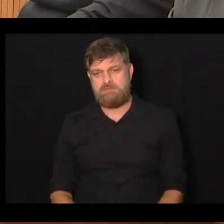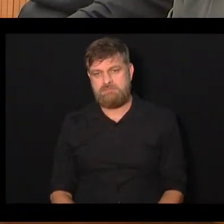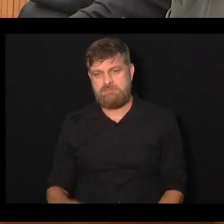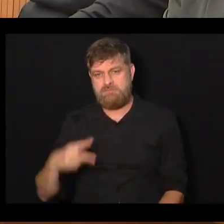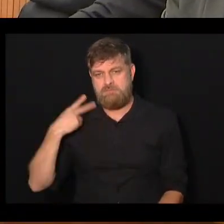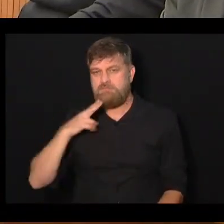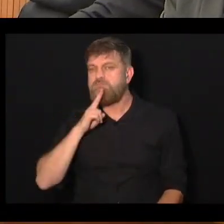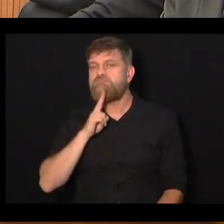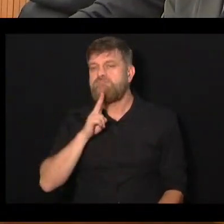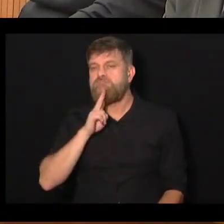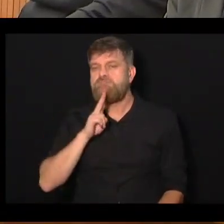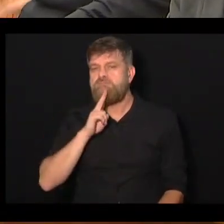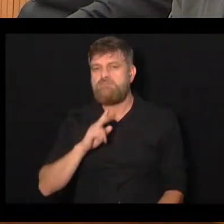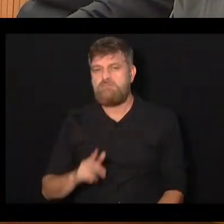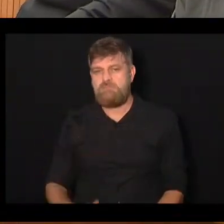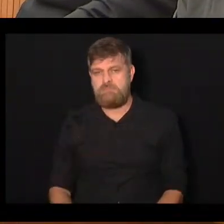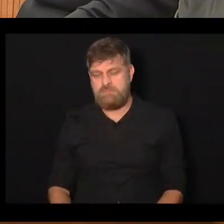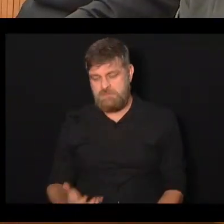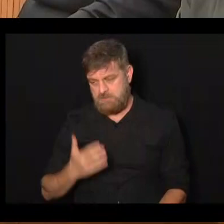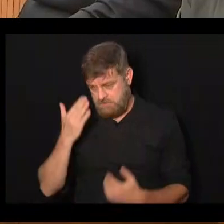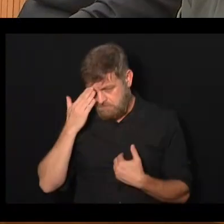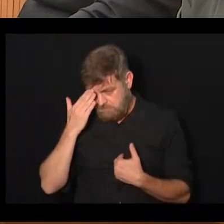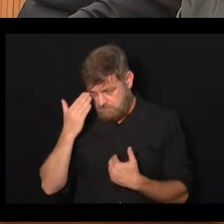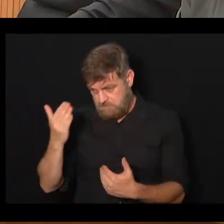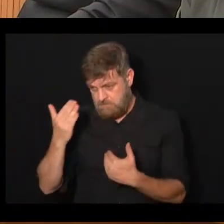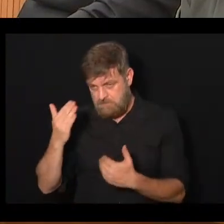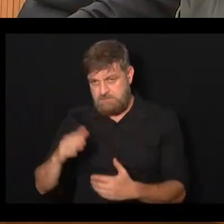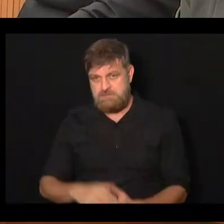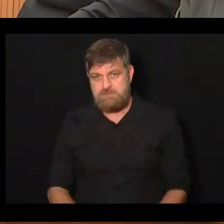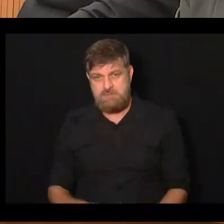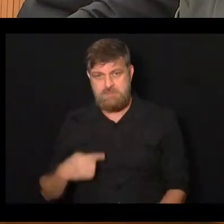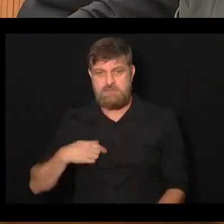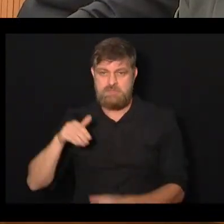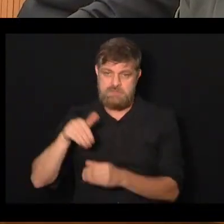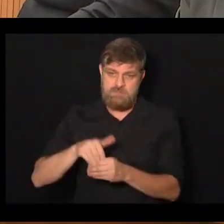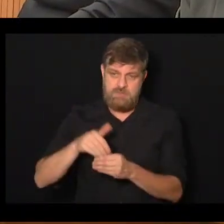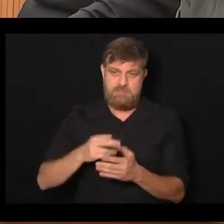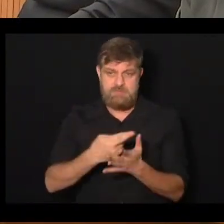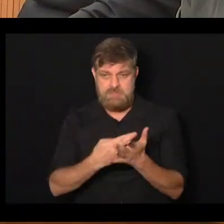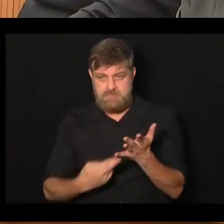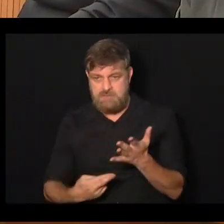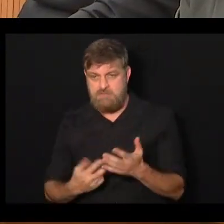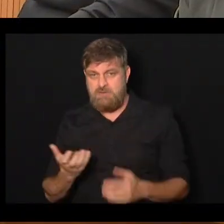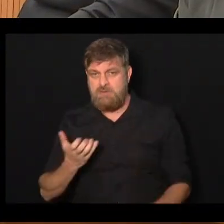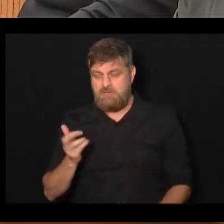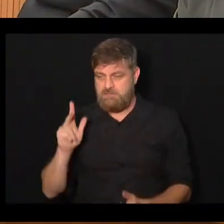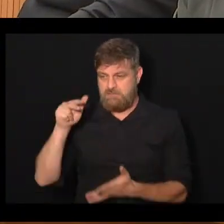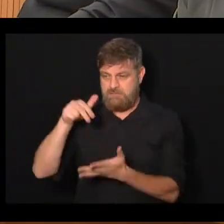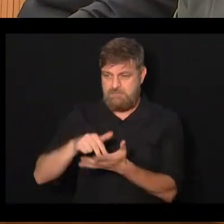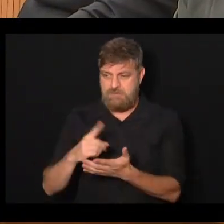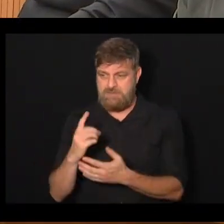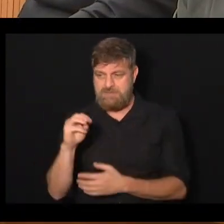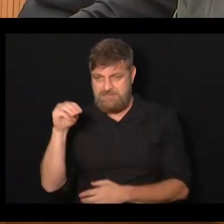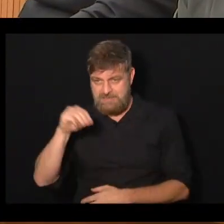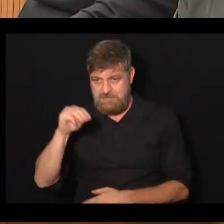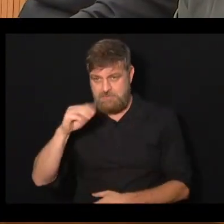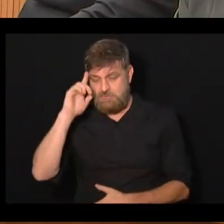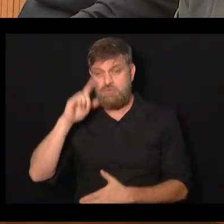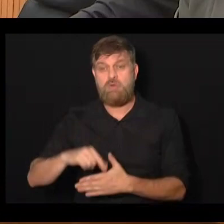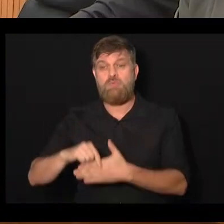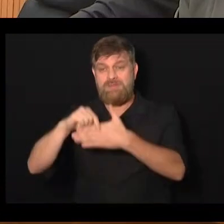Vereador Nelson Rossi, quero agradecer a compreensão de Vossa Excelência. Nós fizemos a votação dos requerimentos. Vossa Excelência tem a tribuna por 10 minutos para o tempo de